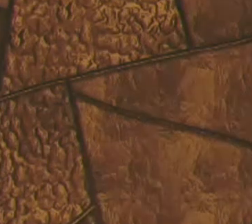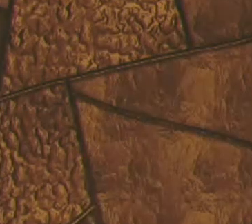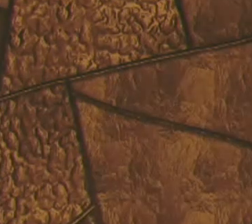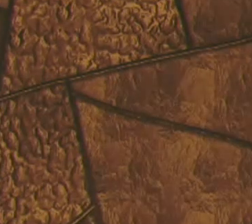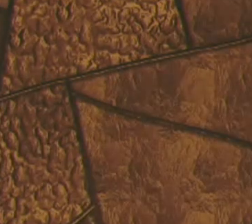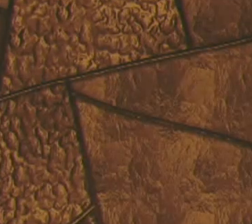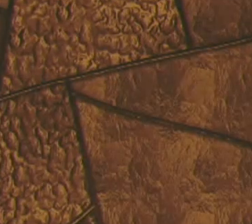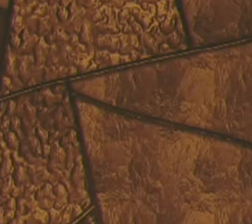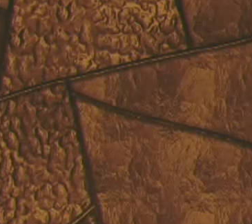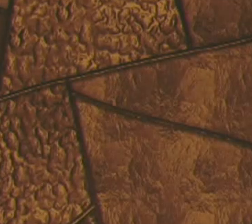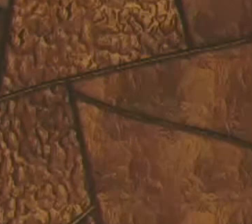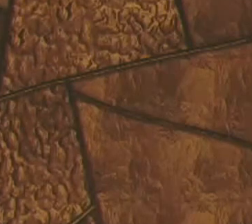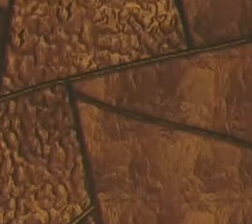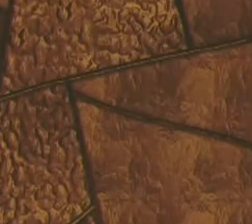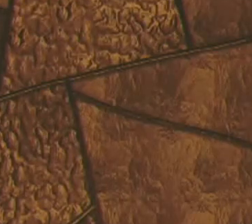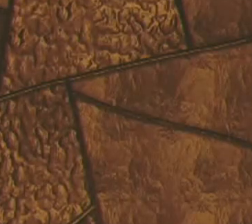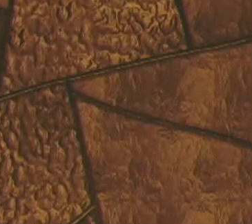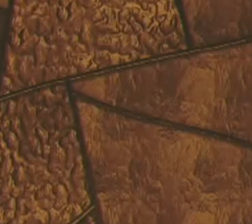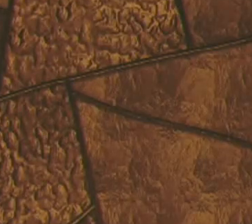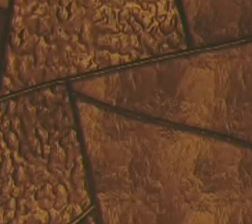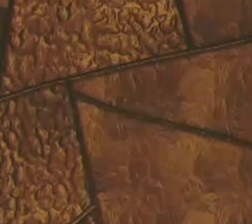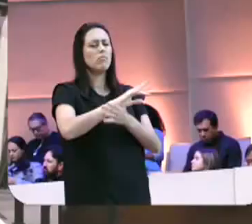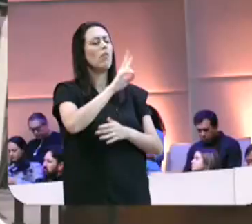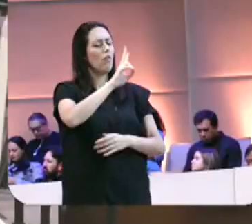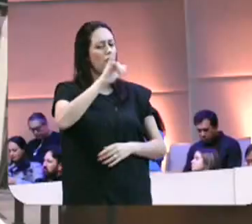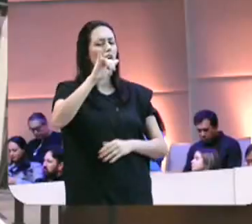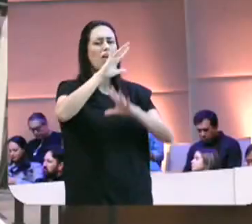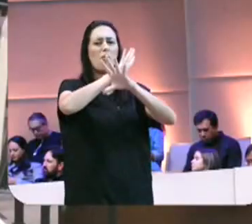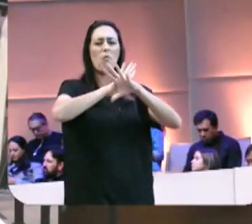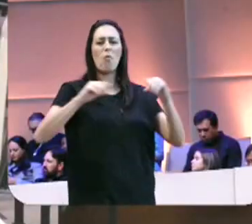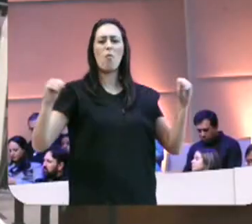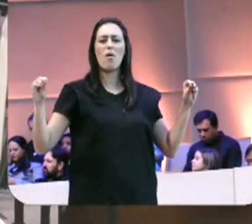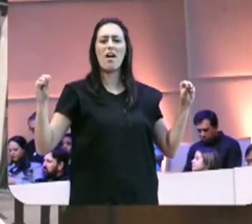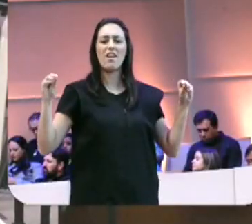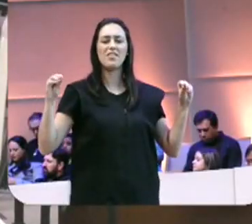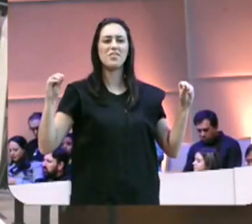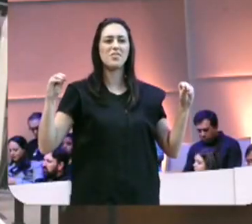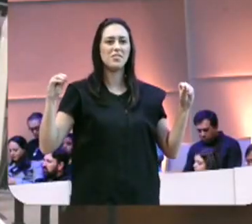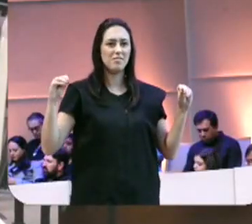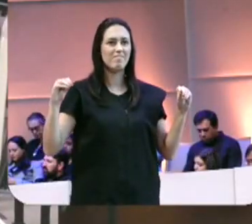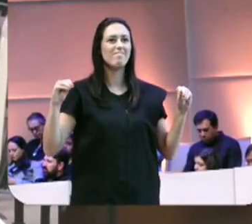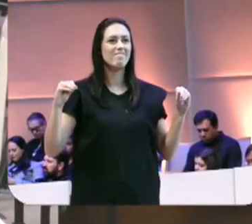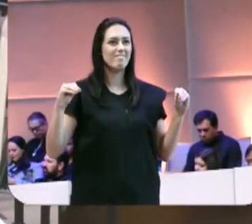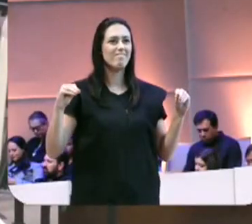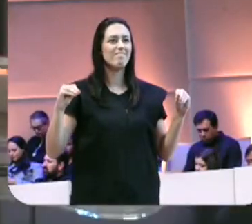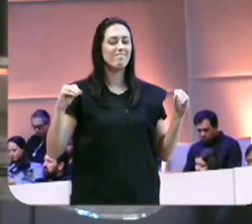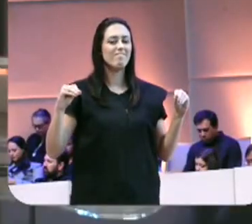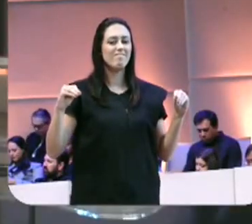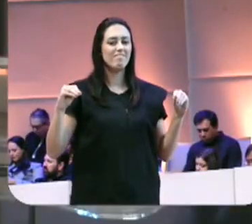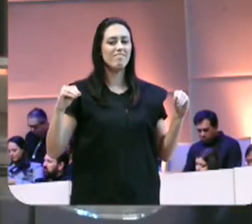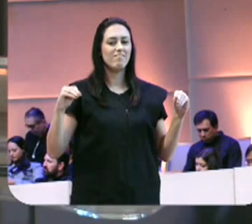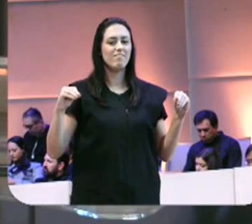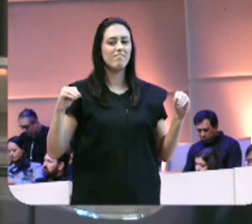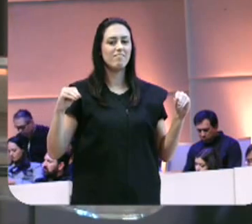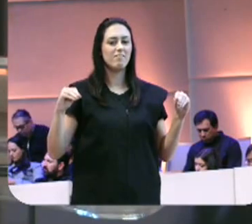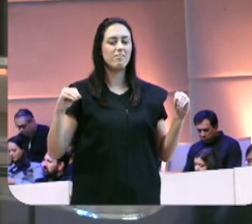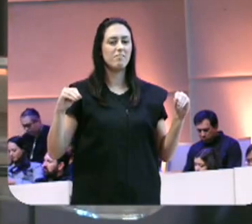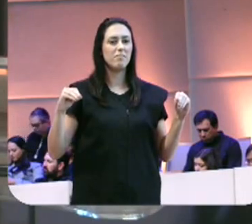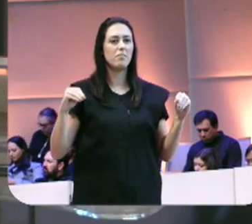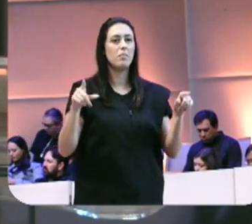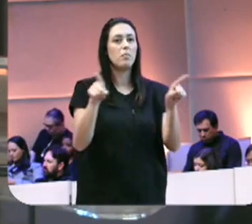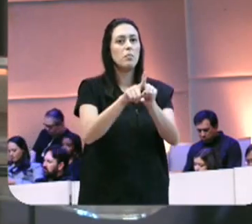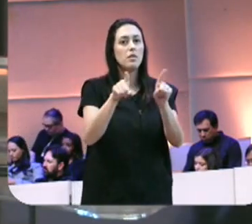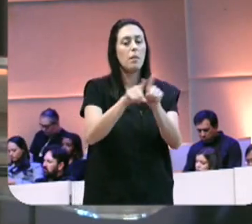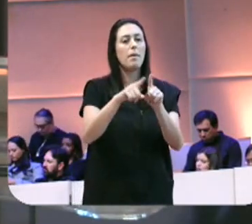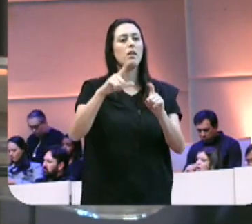Se impuserem as mãos sobre enfermos, eles ficarão curados. Observa como também